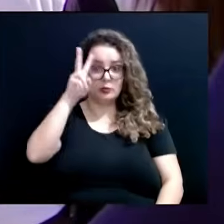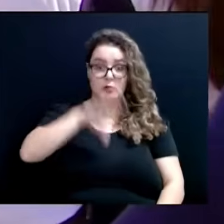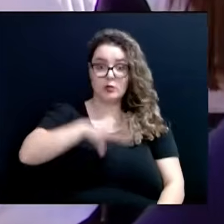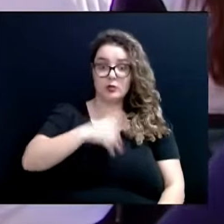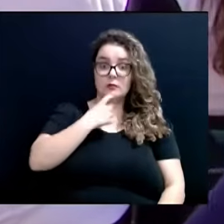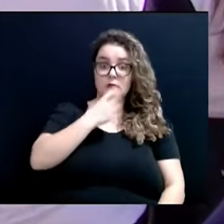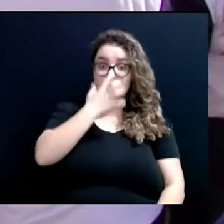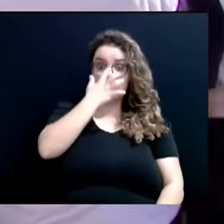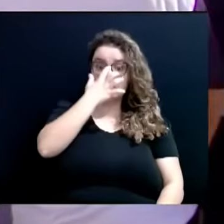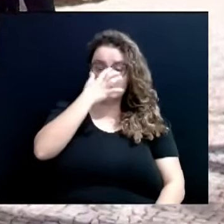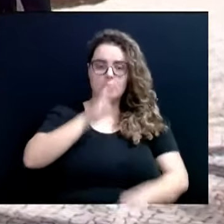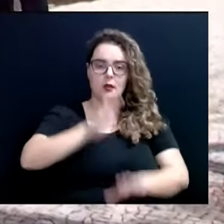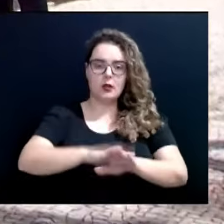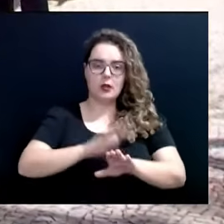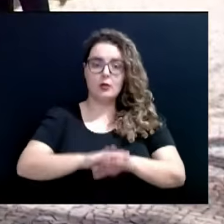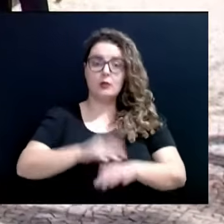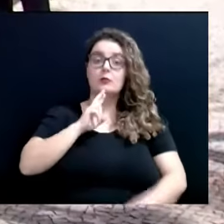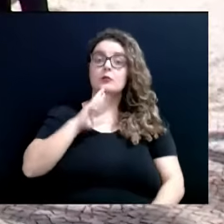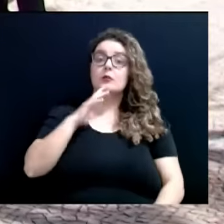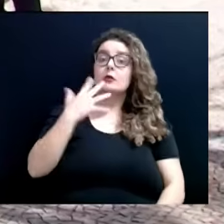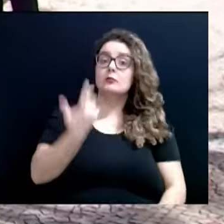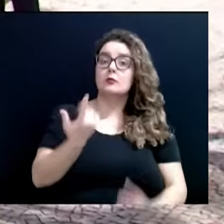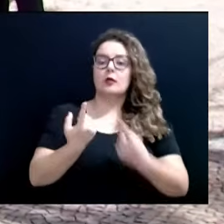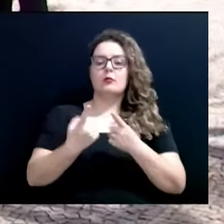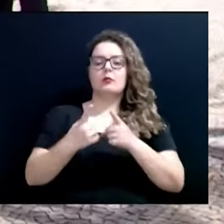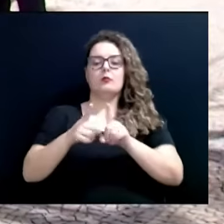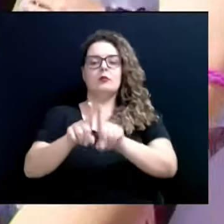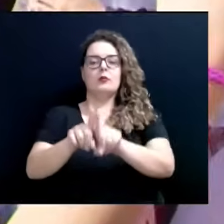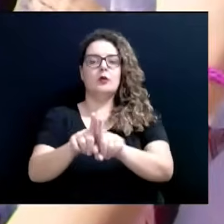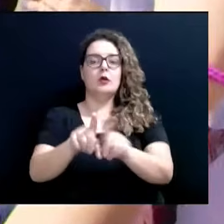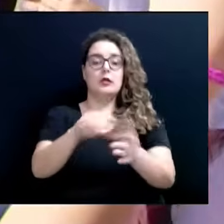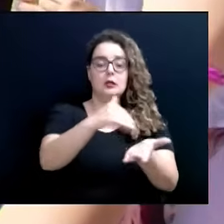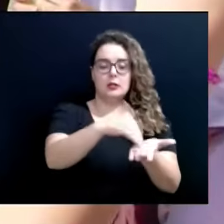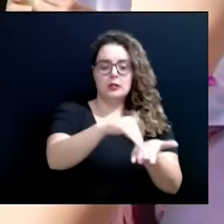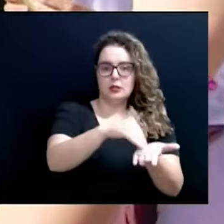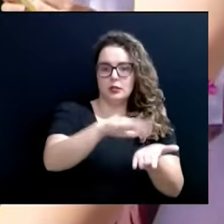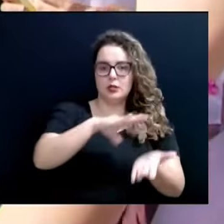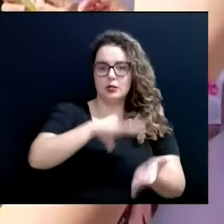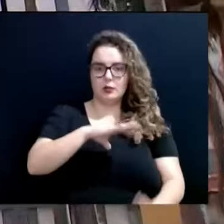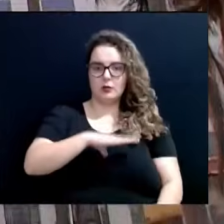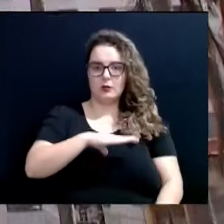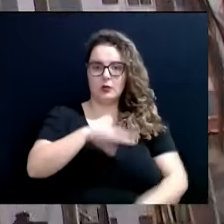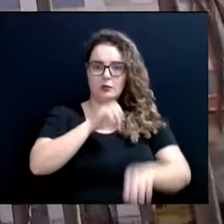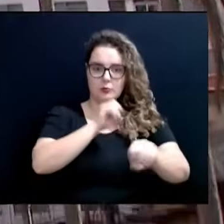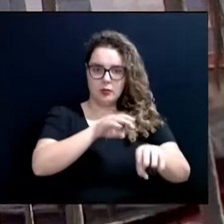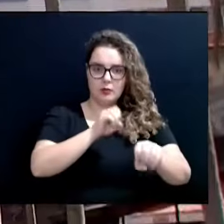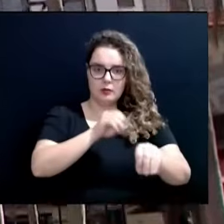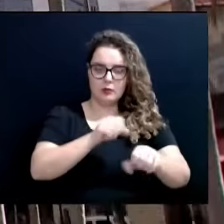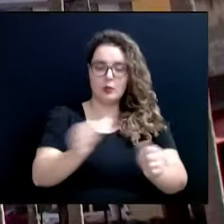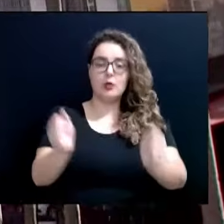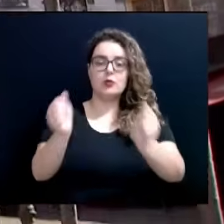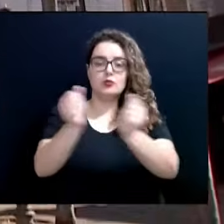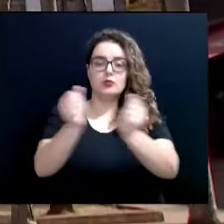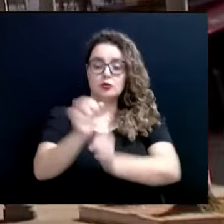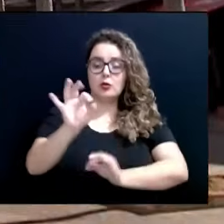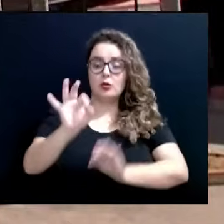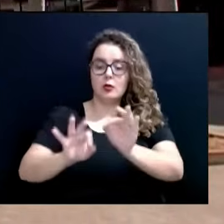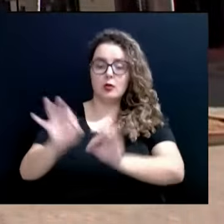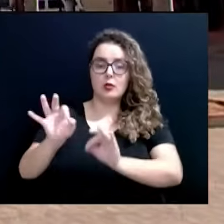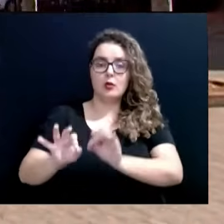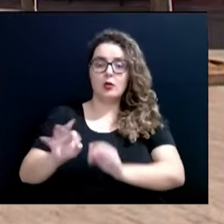ação é resultado de uma parceria da Secretaria Municipal de Educação com o projeto Rotas